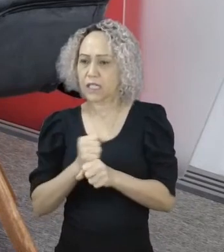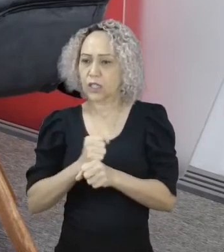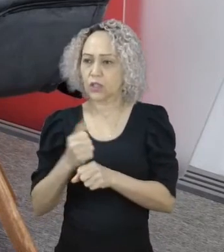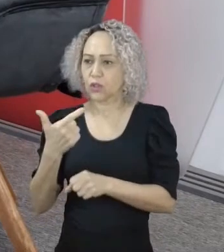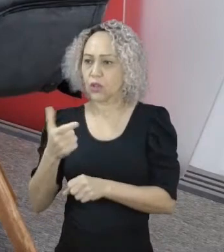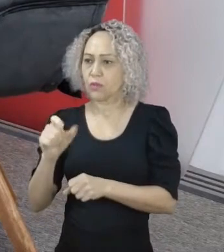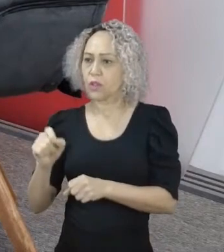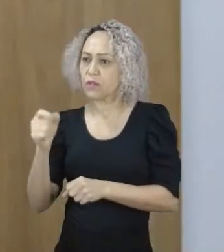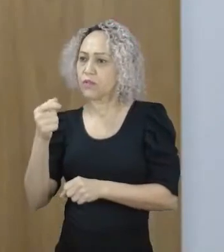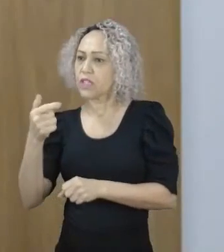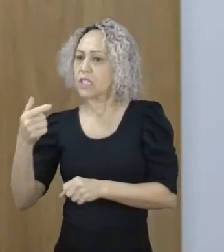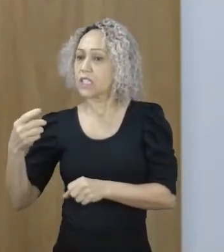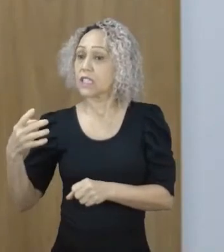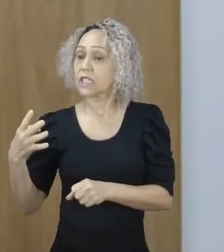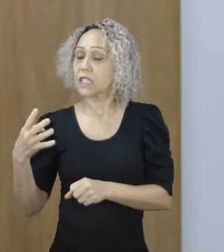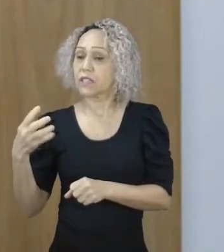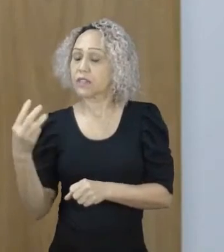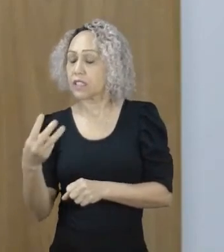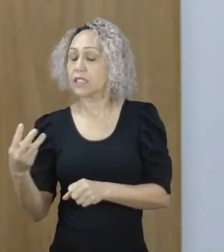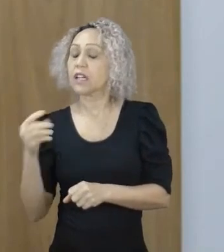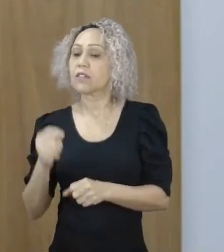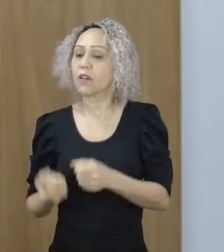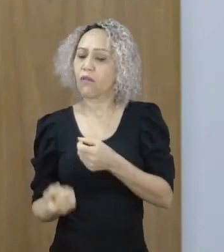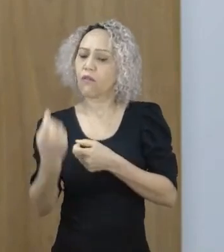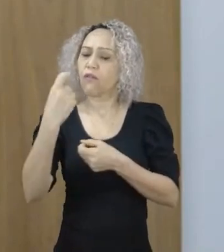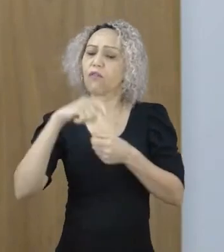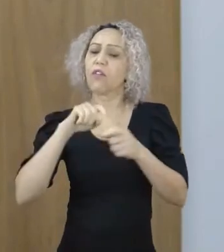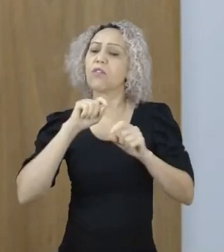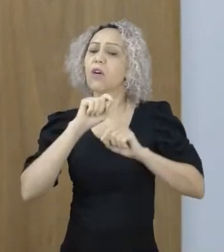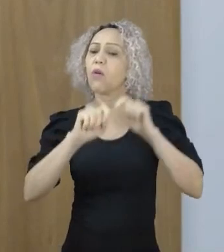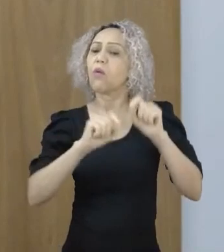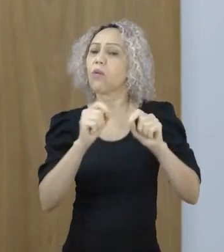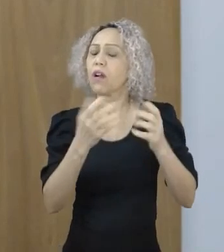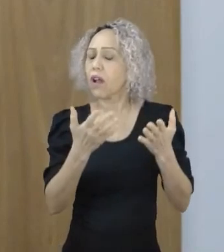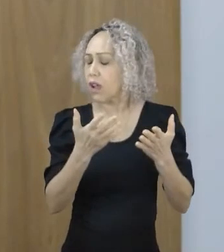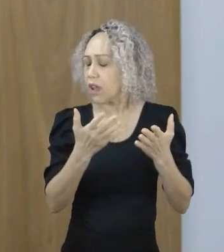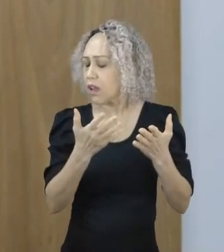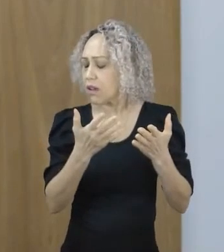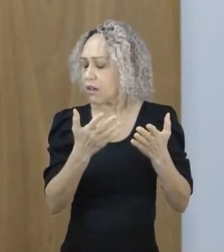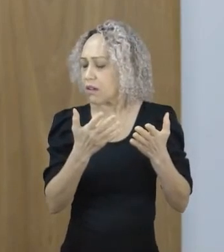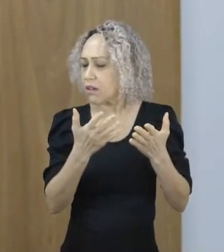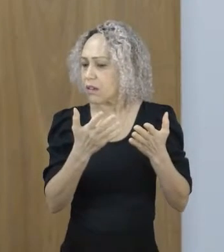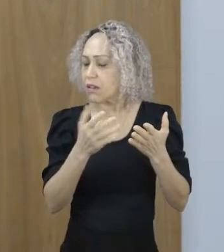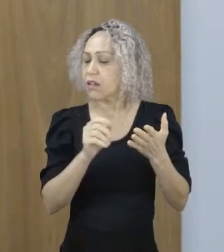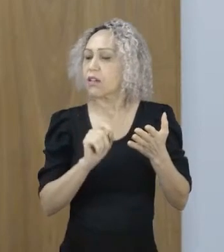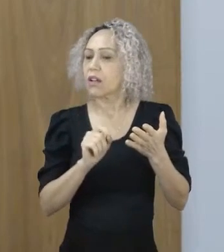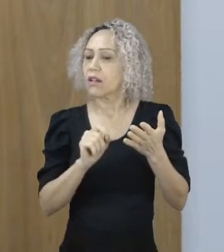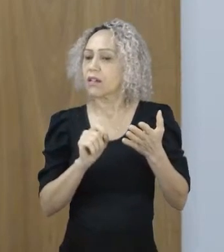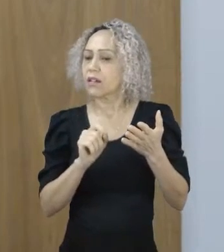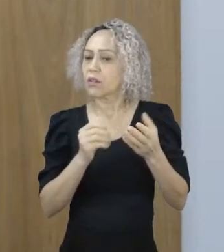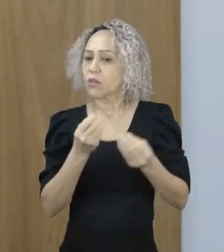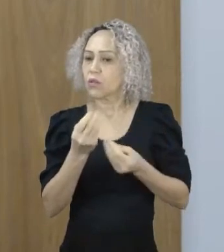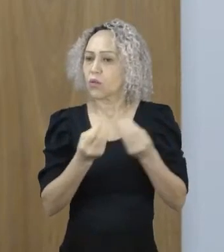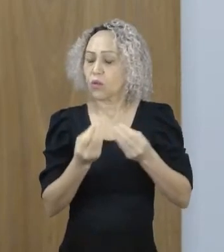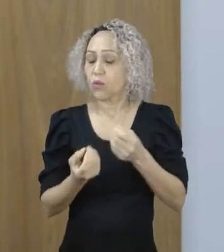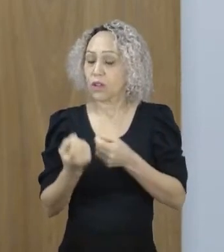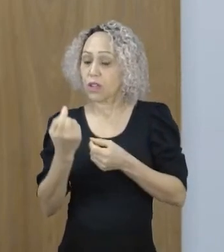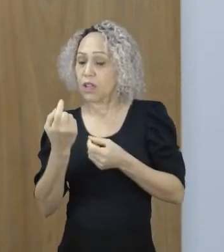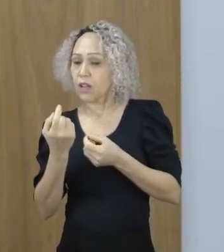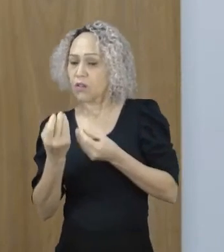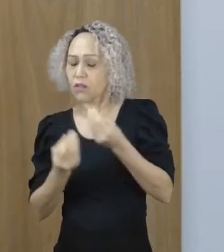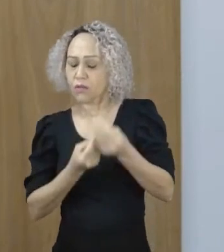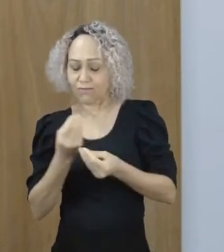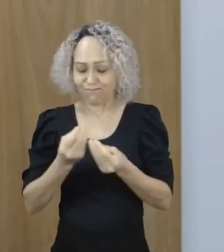slogan do governo presidente Lula, União e Reconstrução, não podia ser melhor, Nós precisamos de união para banir o discurso de violência,